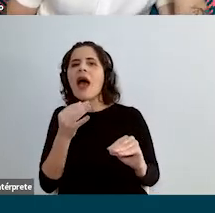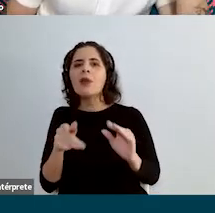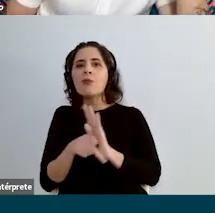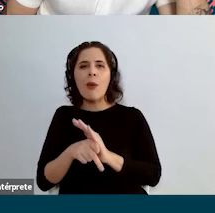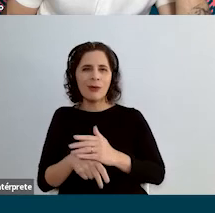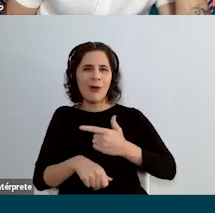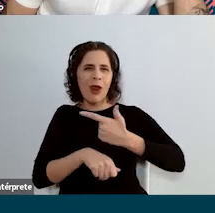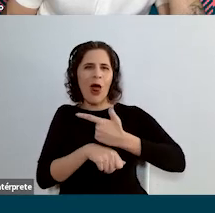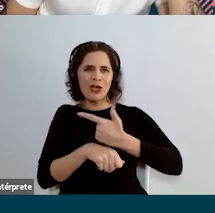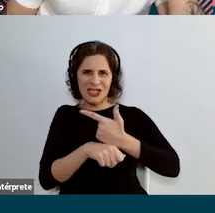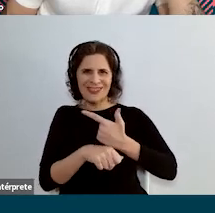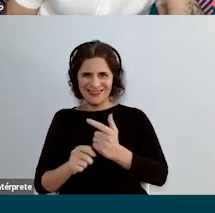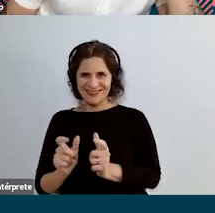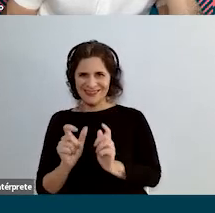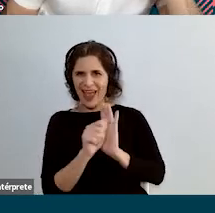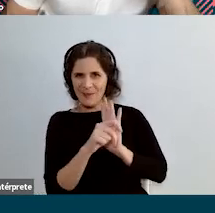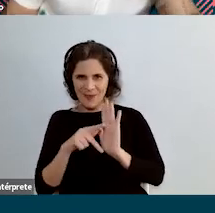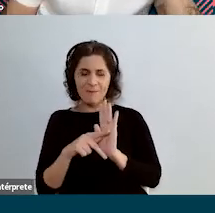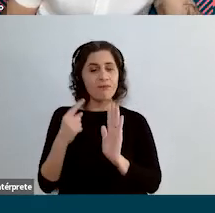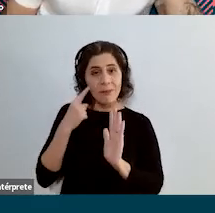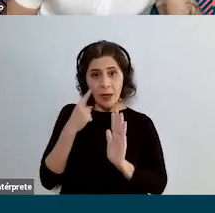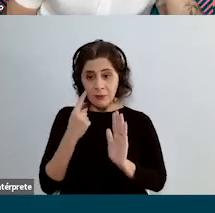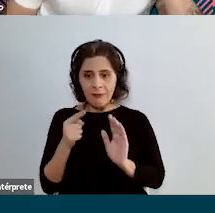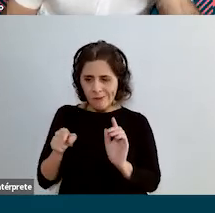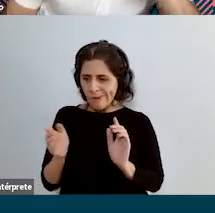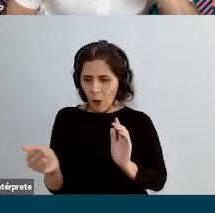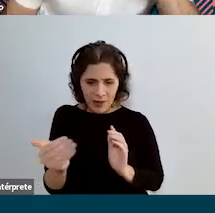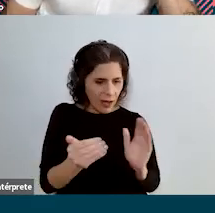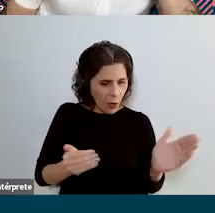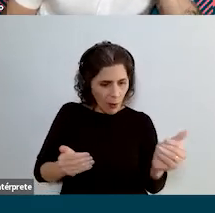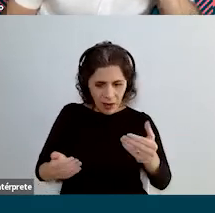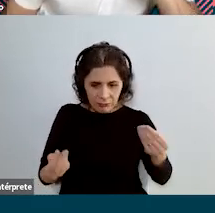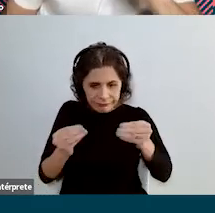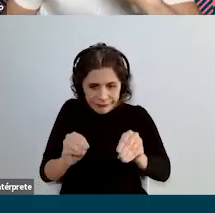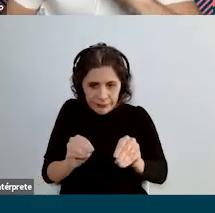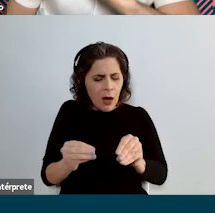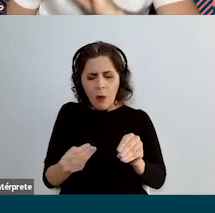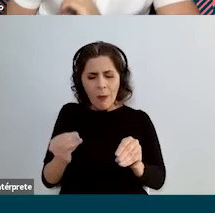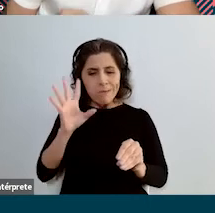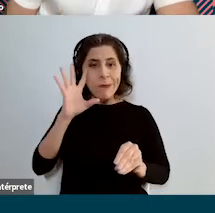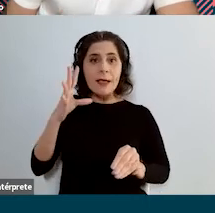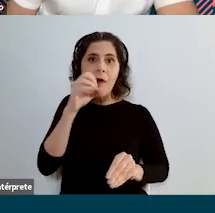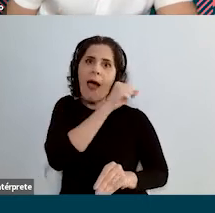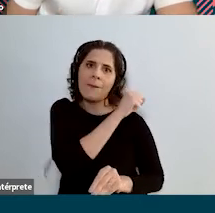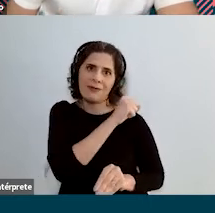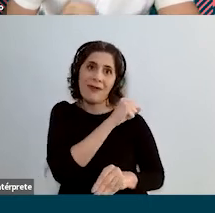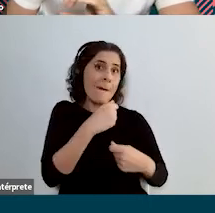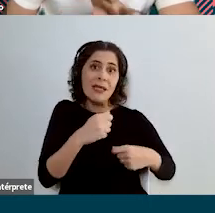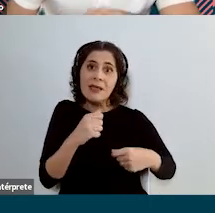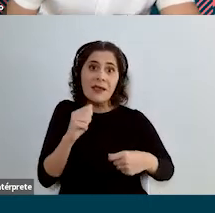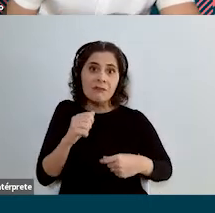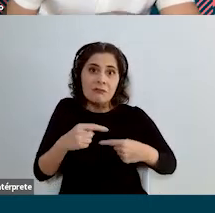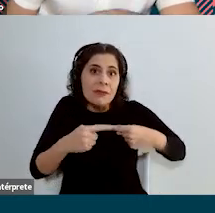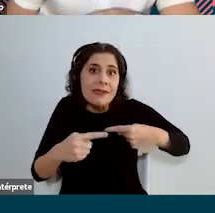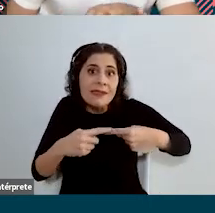pegou comentários na loja e falou assim, como que a gente resolve isso de forma rápida? A gente precisa resolver nas primeiras semanas para